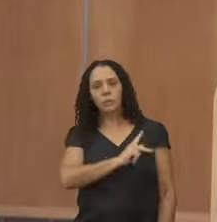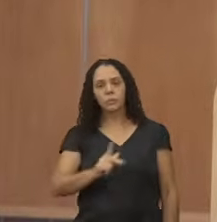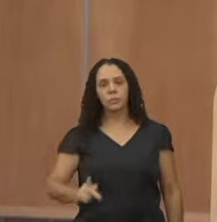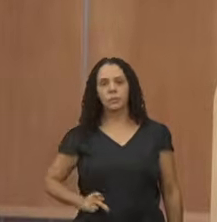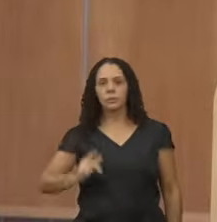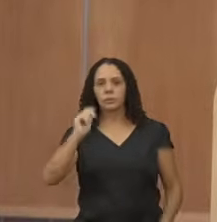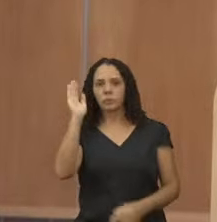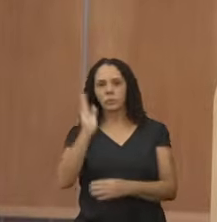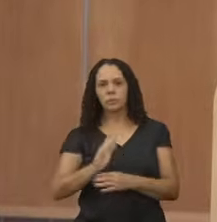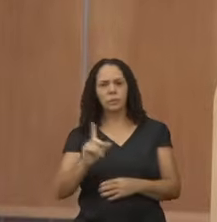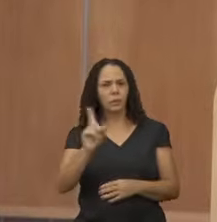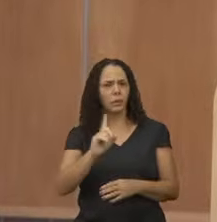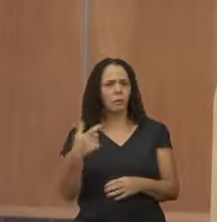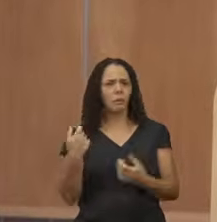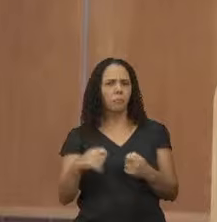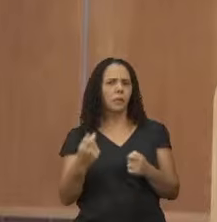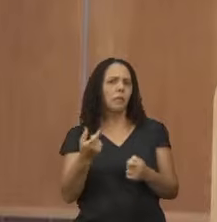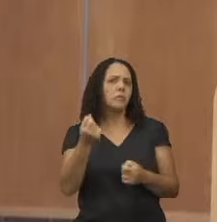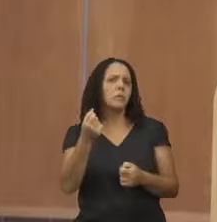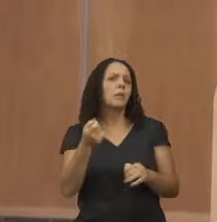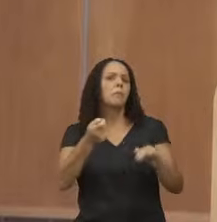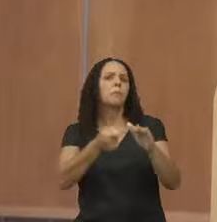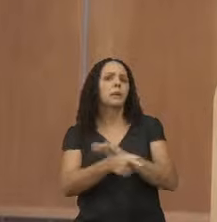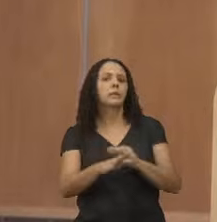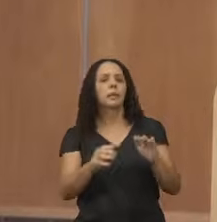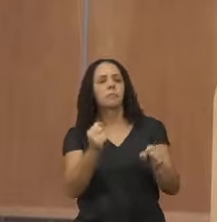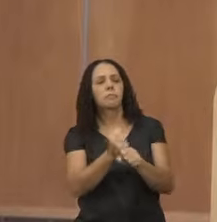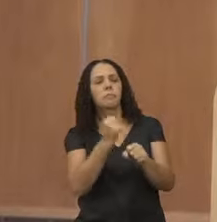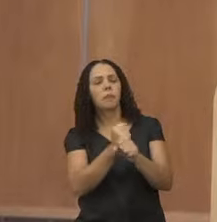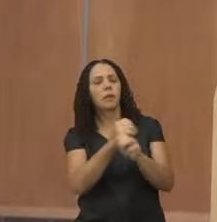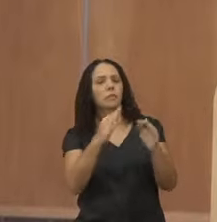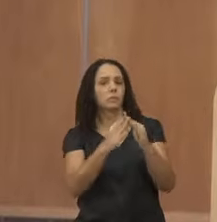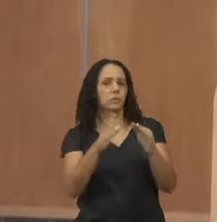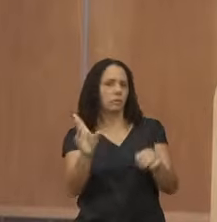até mesmo mandar dinheiro fazer casa, é só mandar